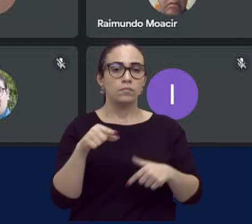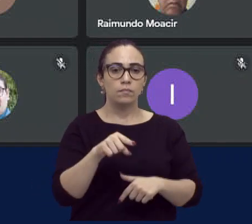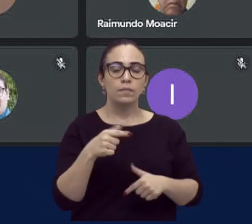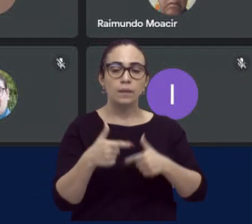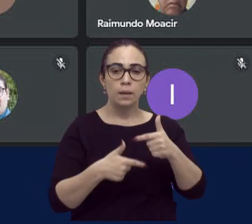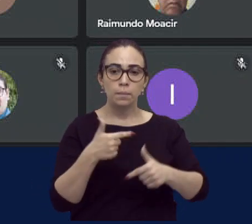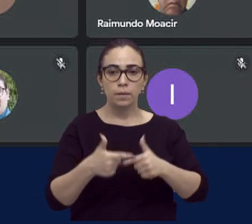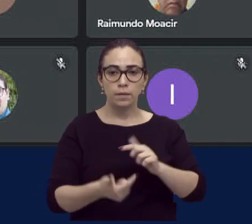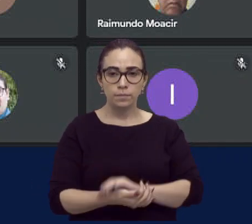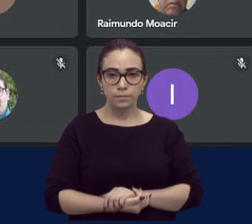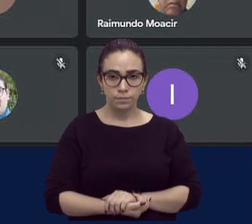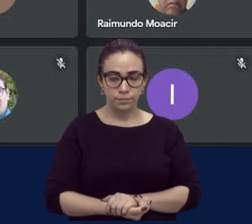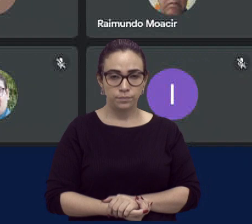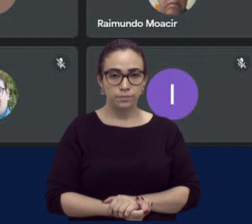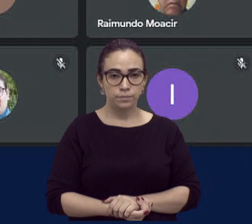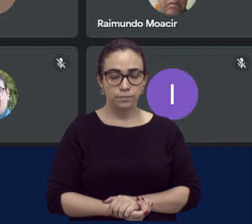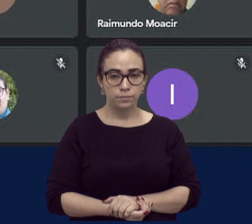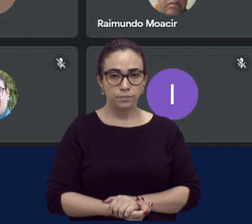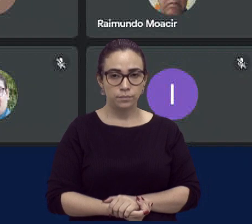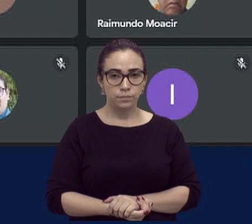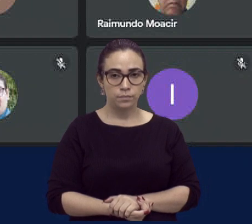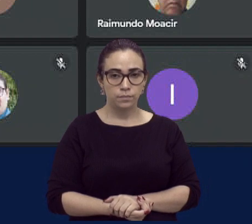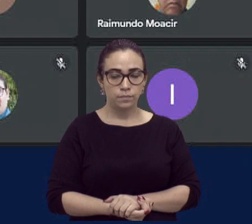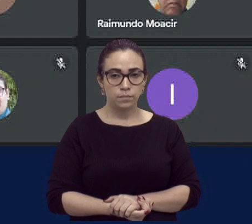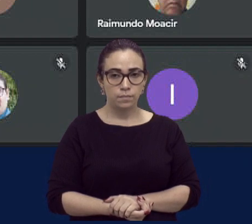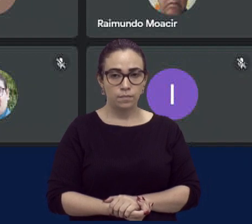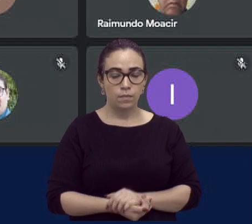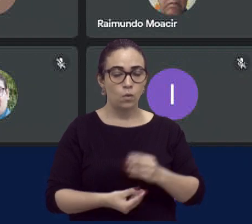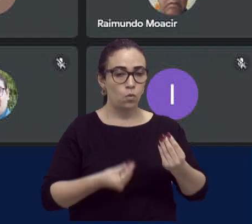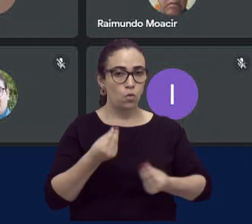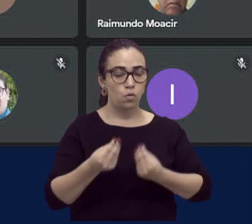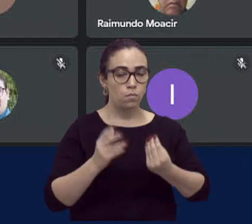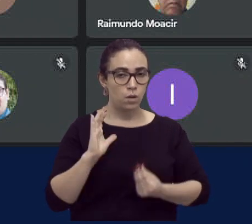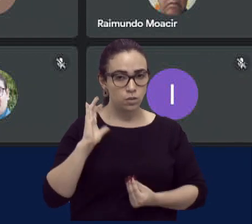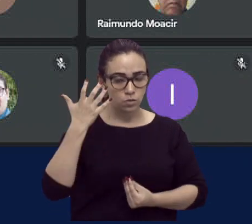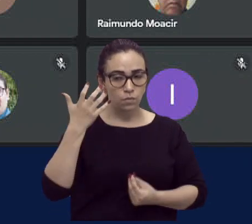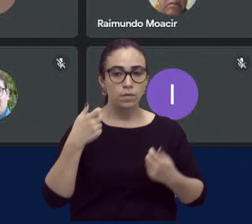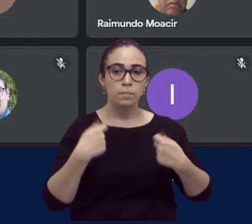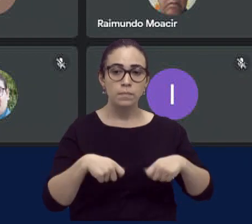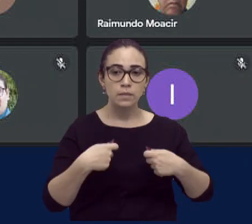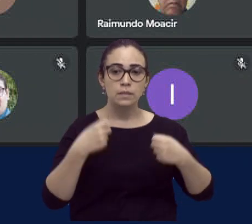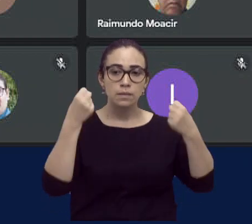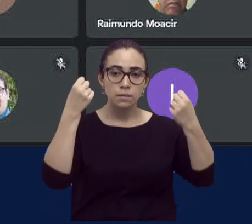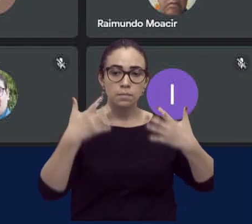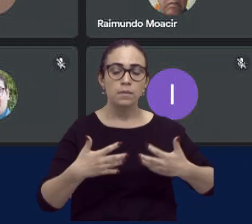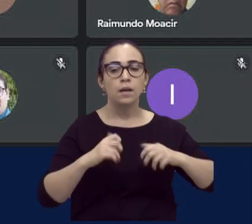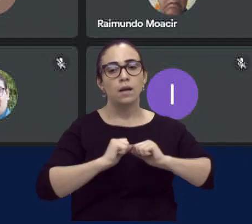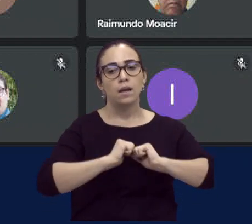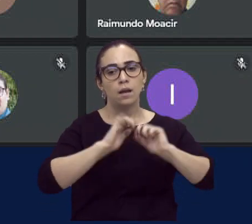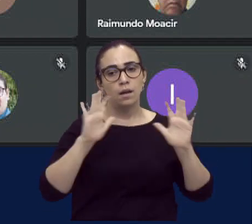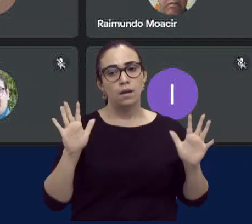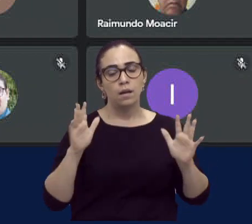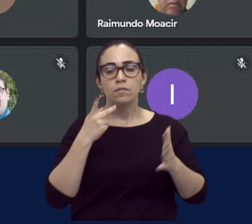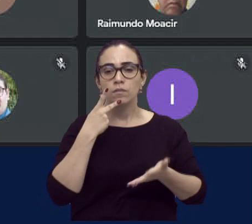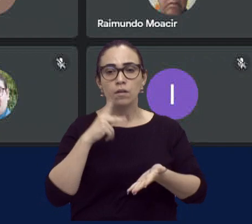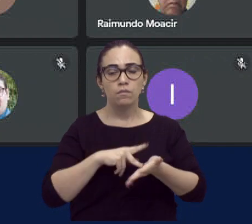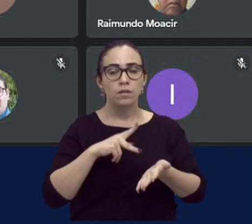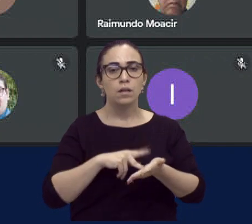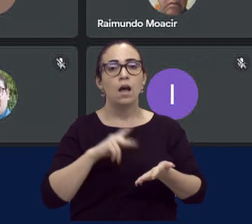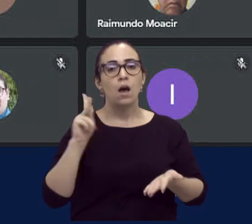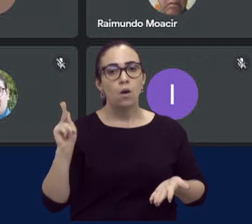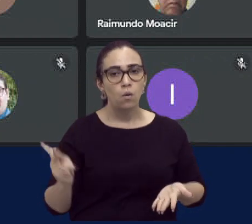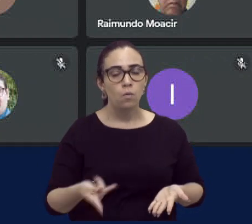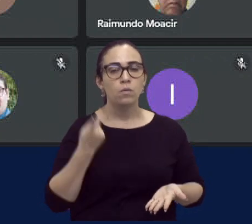dela. Para que a situação se resolva, a gente tem que ser claro, tem que falar o que